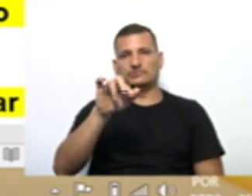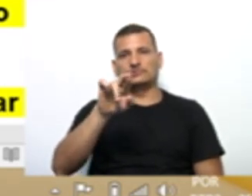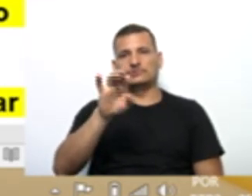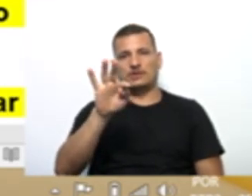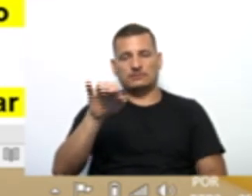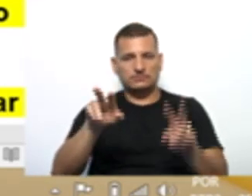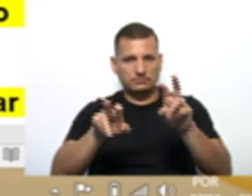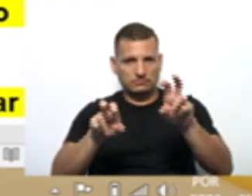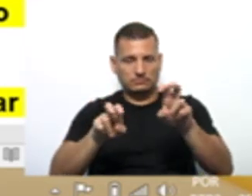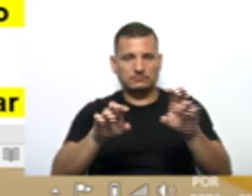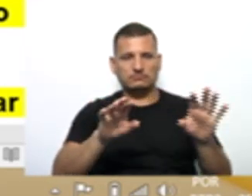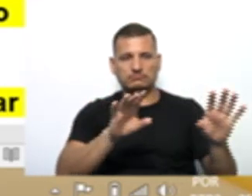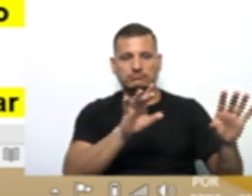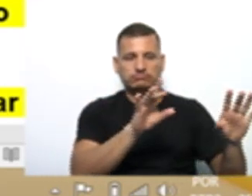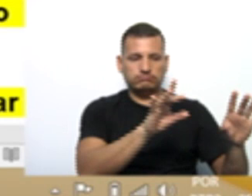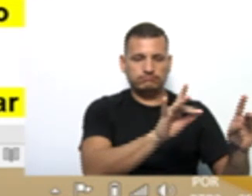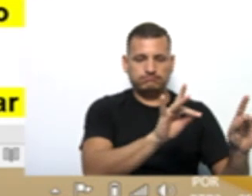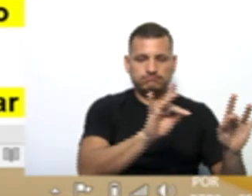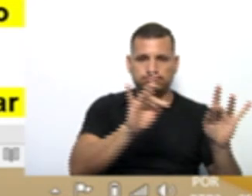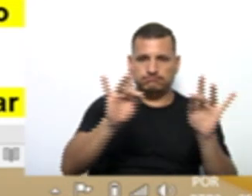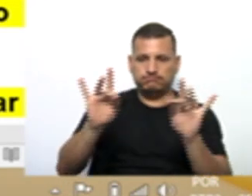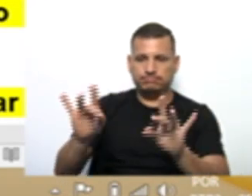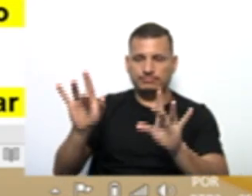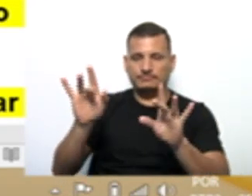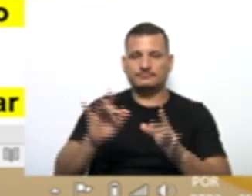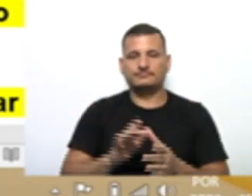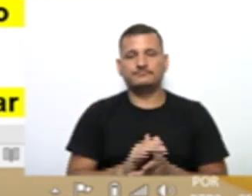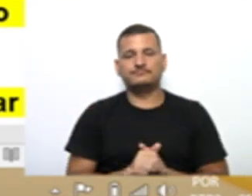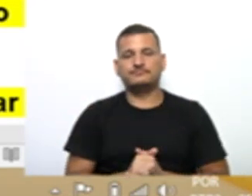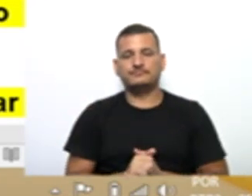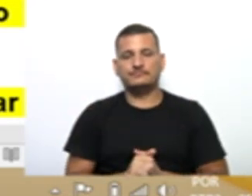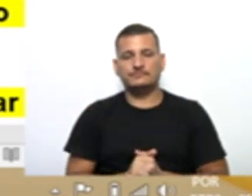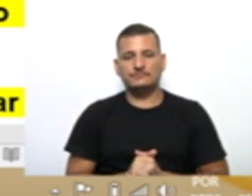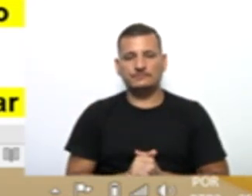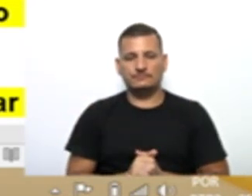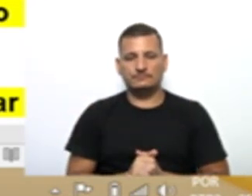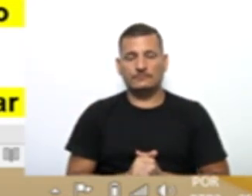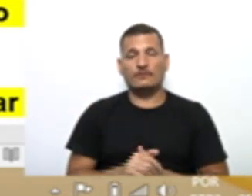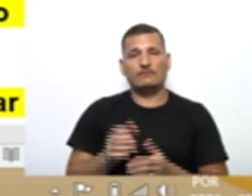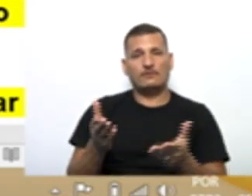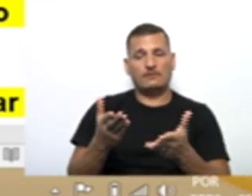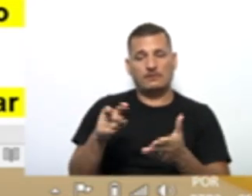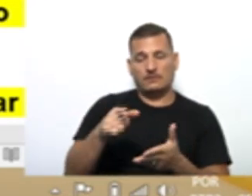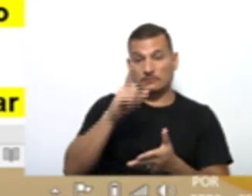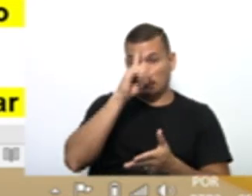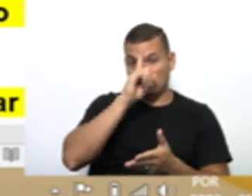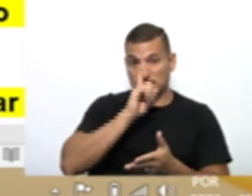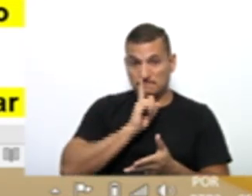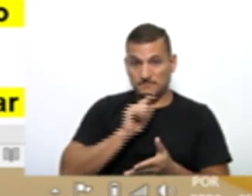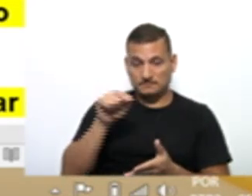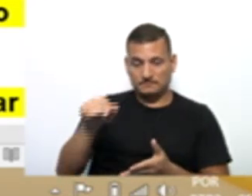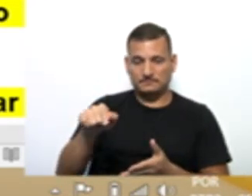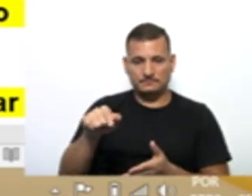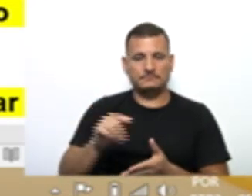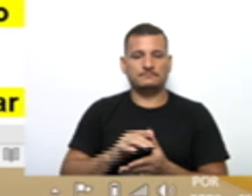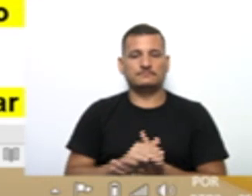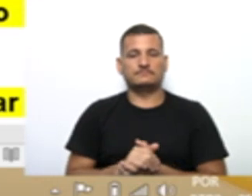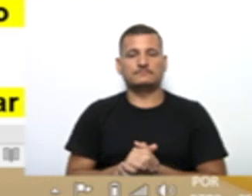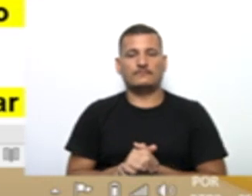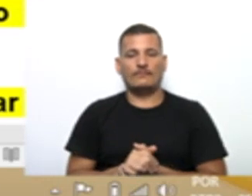Demo. Mais à frente, aqui começa a citação, onde está essa amarelo negritado. Então, sempre vamos